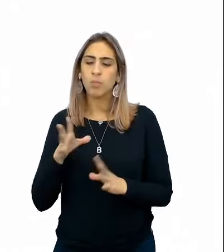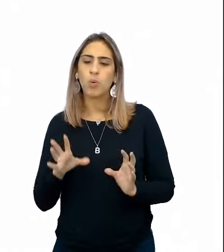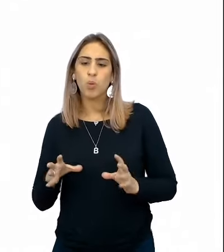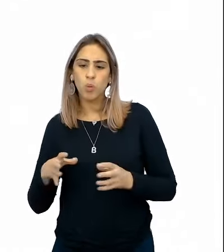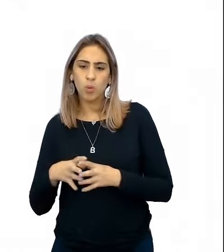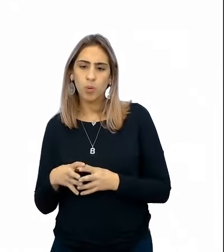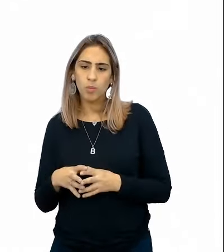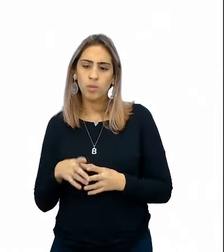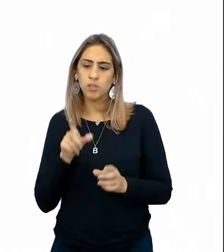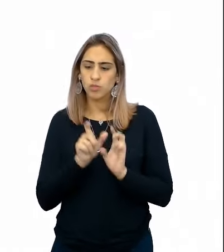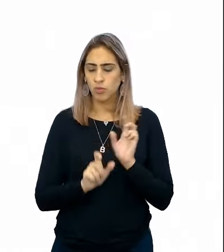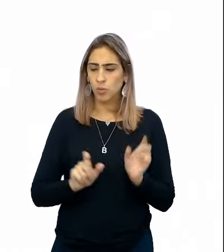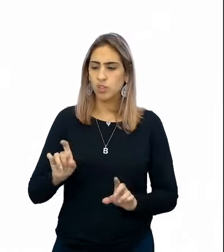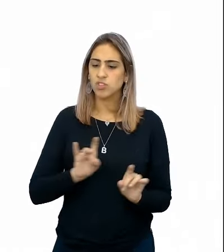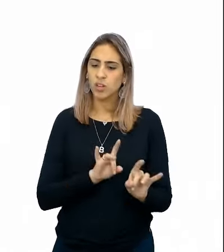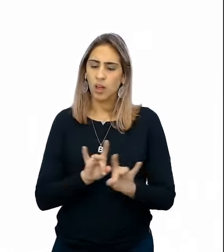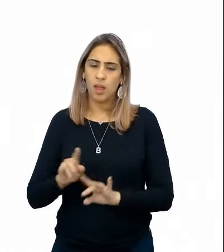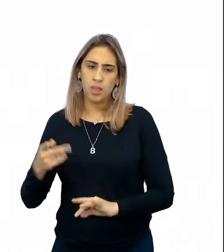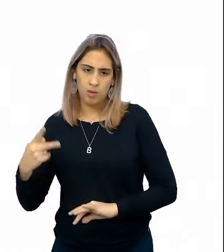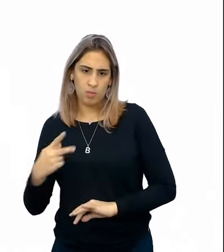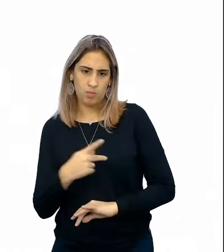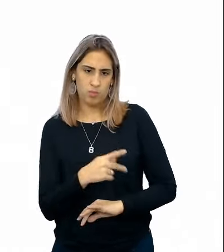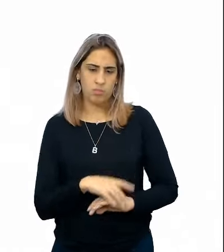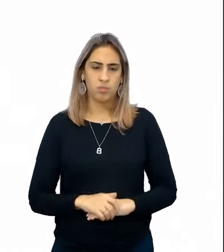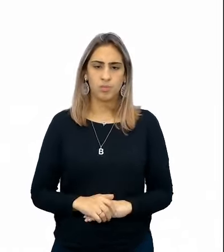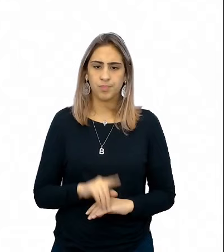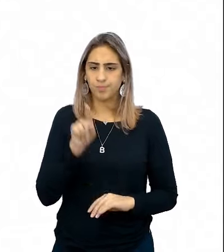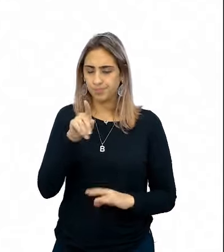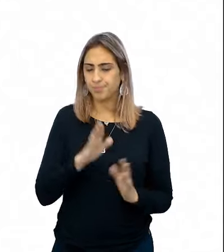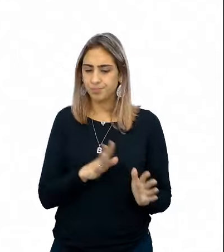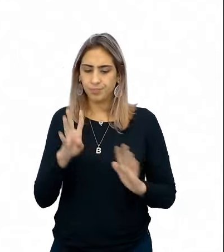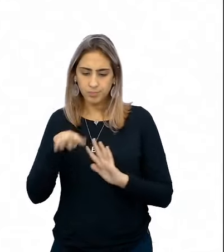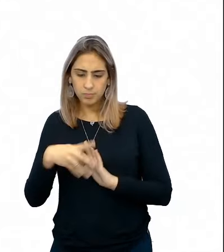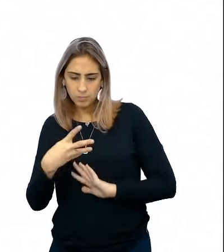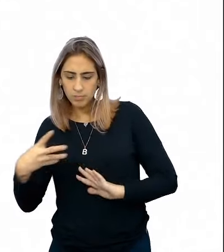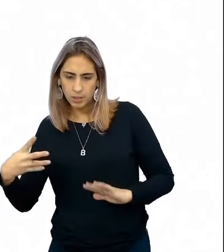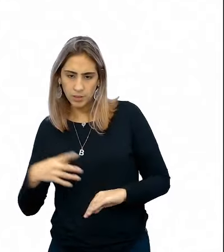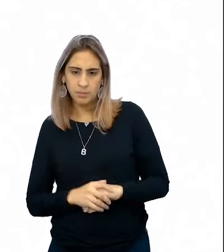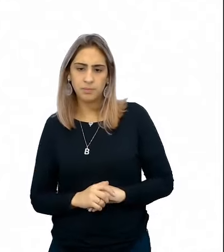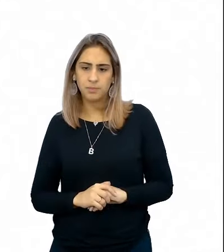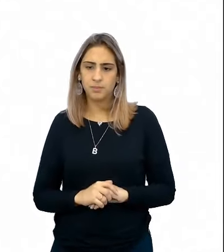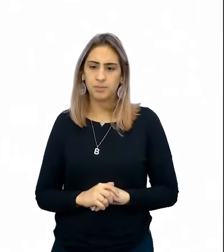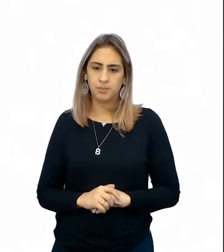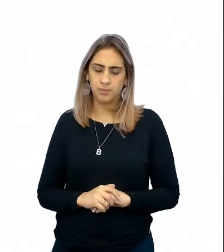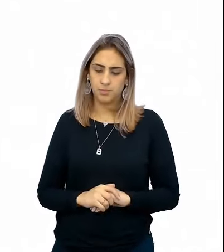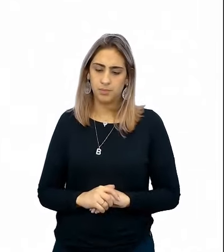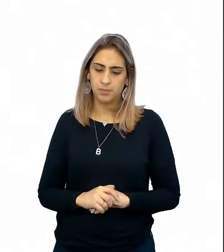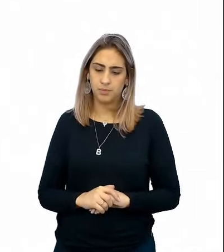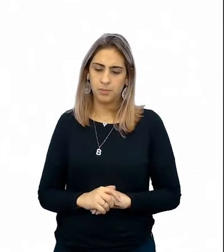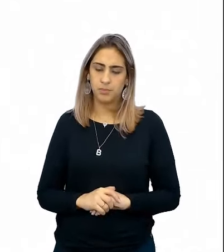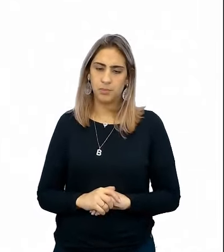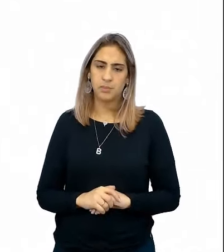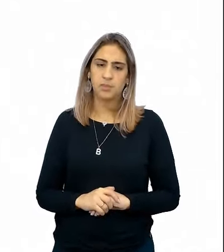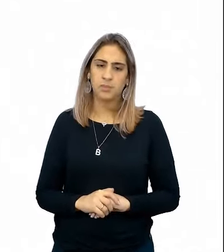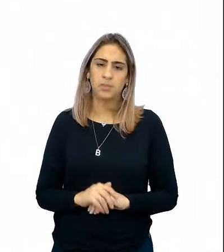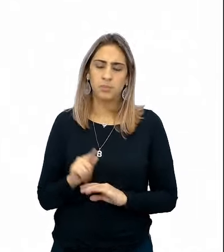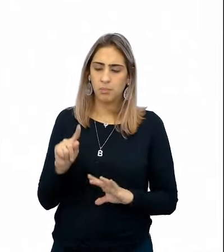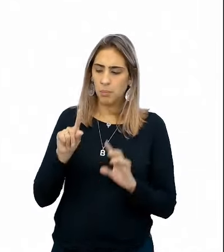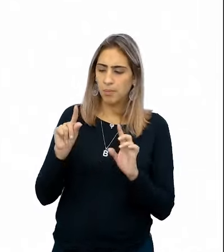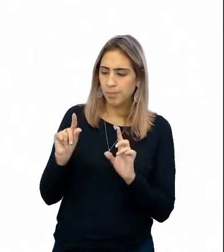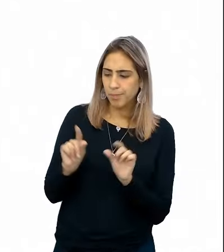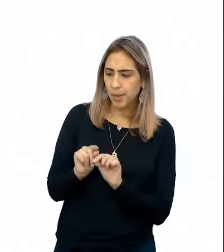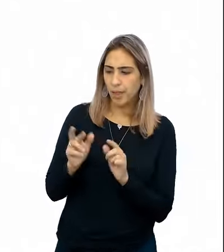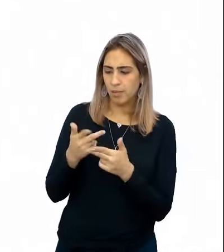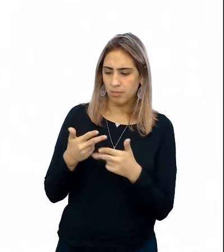e individualmente de cada um deles. Esta tabela, né, esse pequeno quadro,